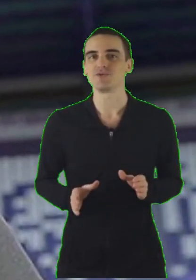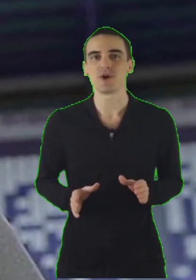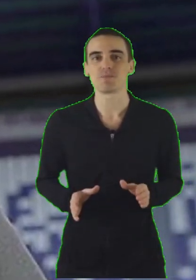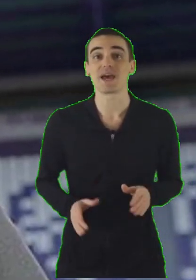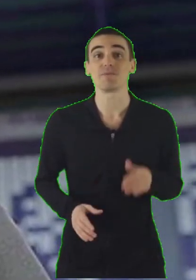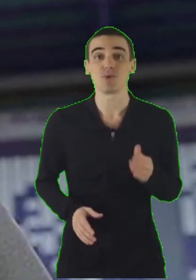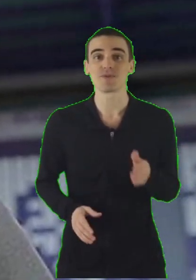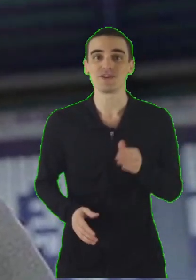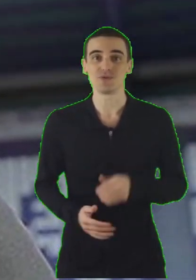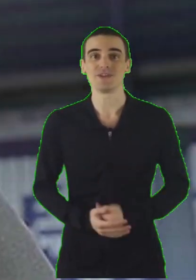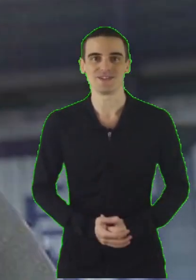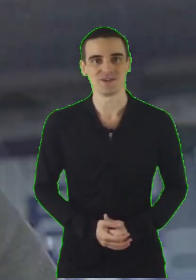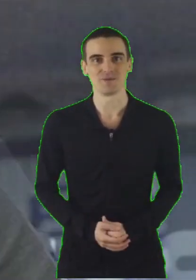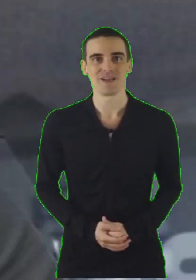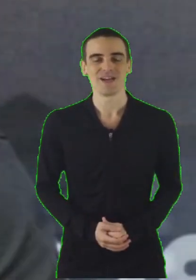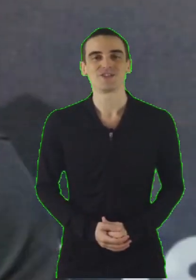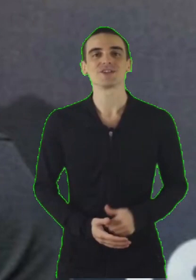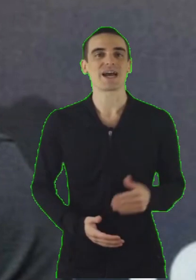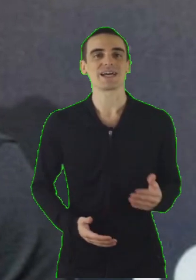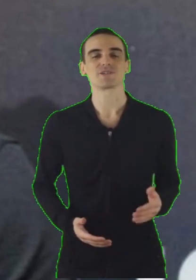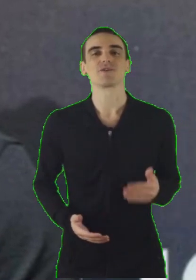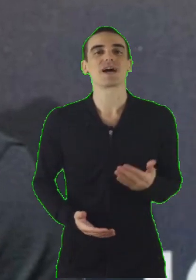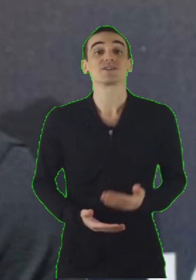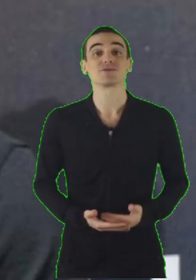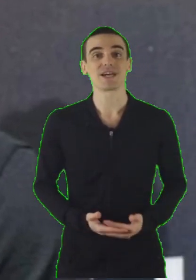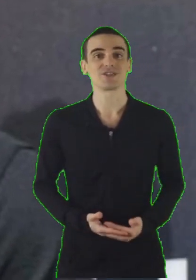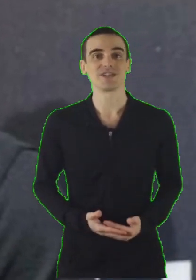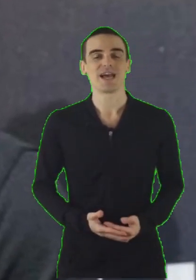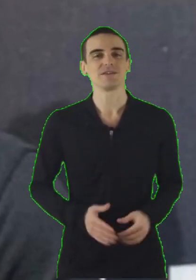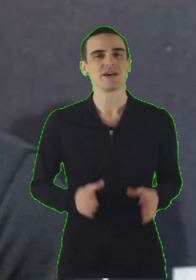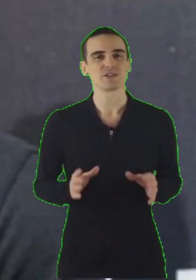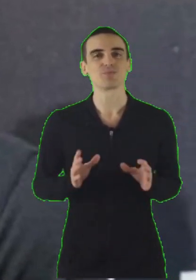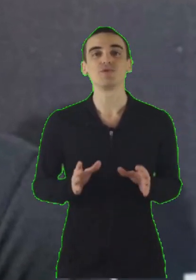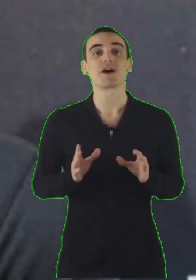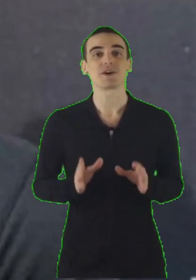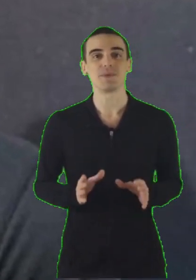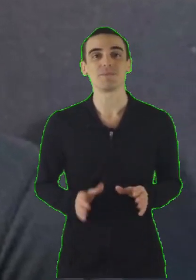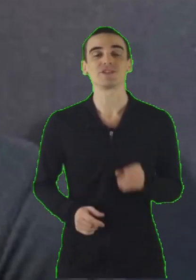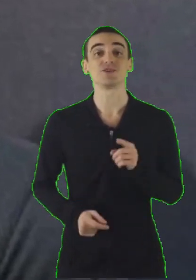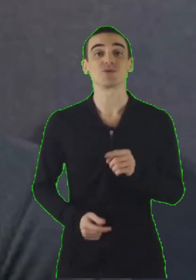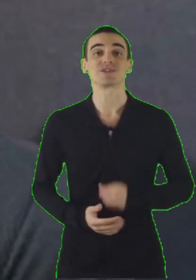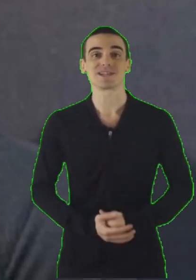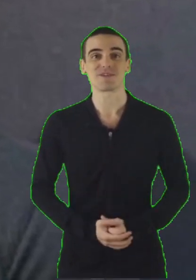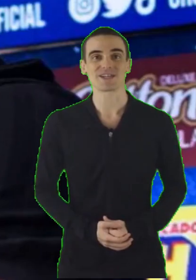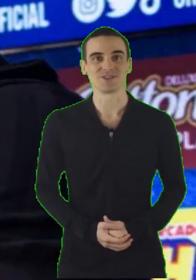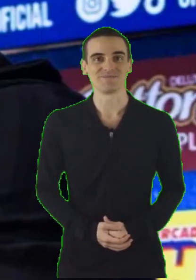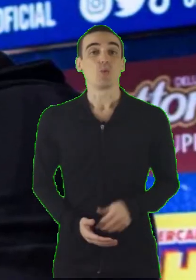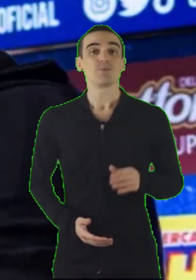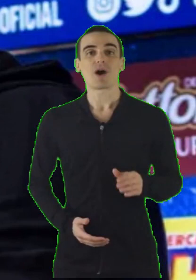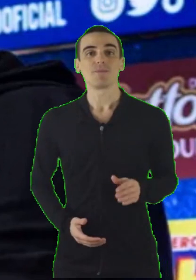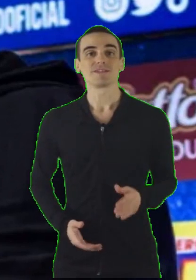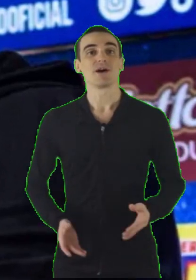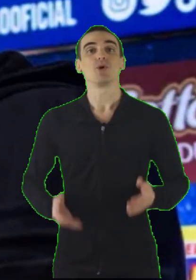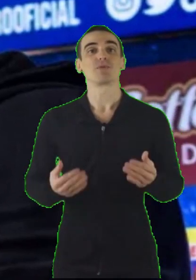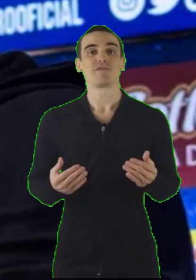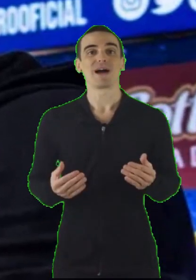informações o empresário está negociando com um atleta que atualmente joga na Arábia Saudita o atleta Vê com bons olhos vir para o futebol brasileiro